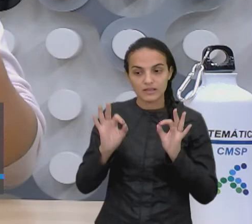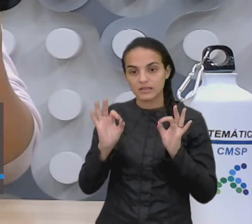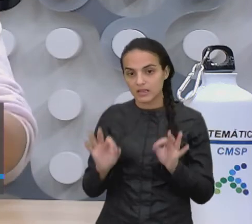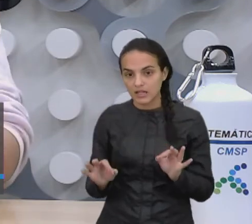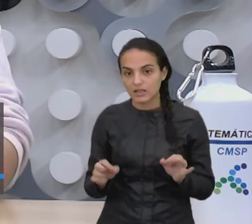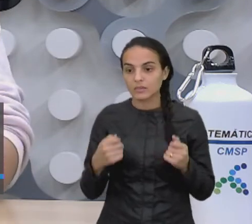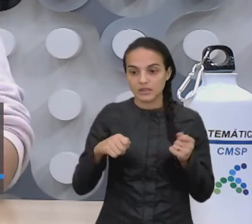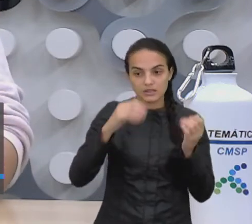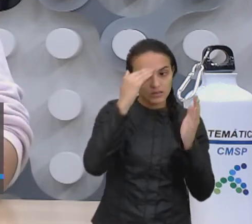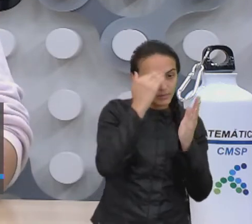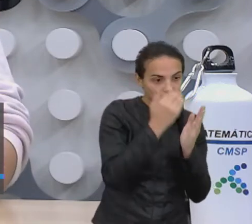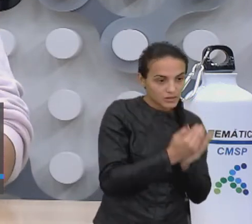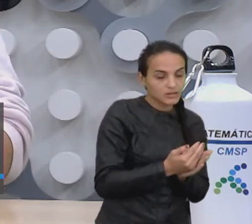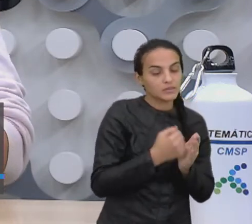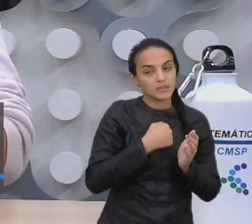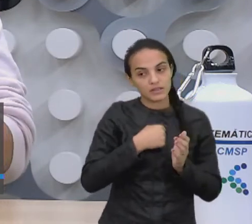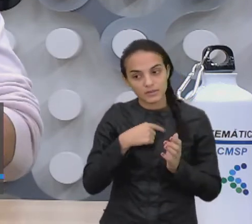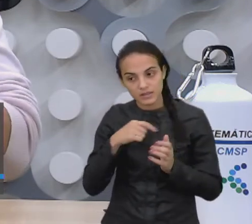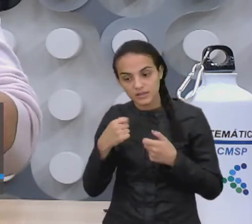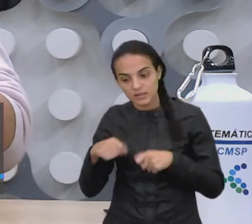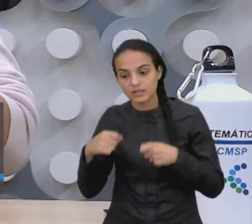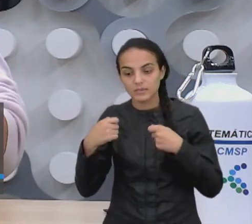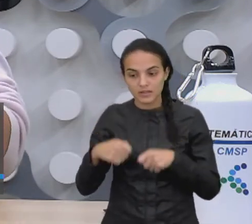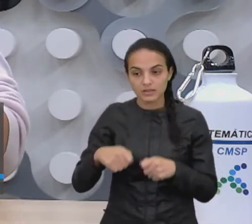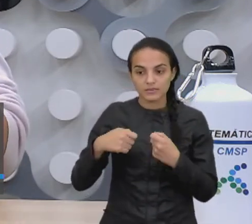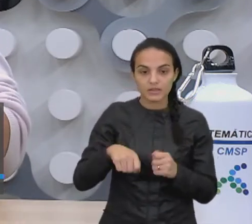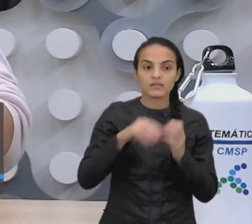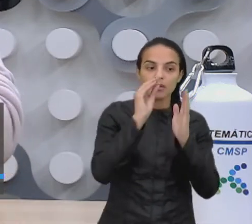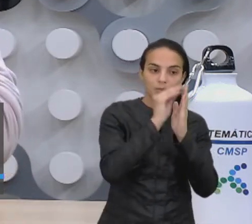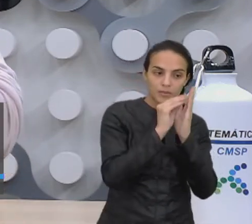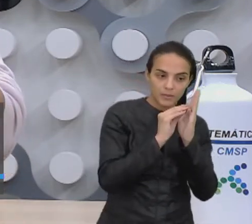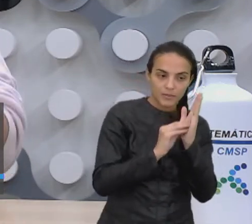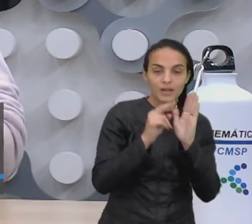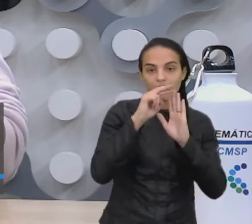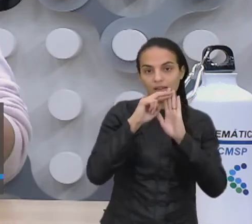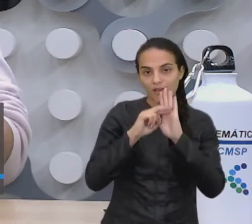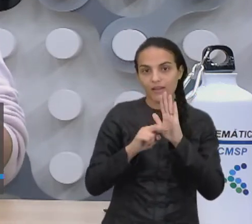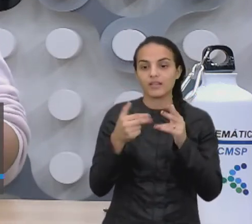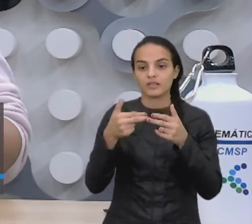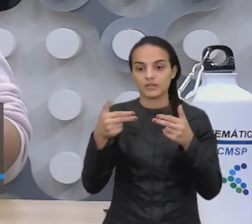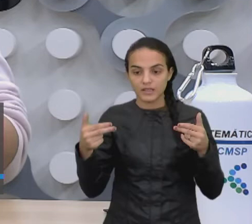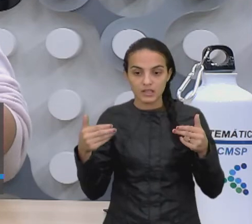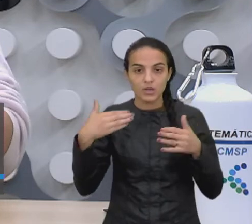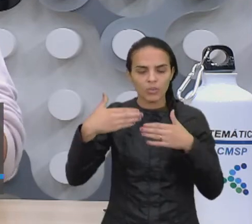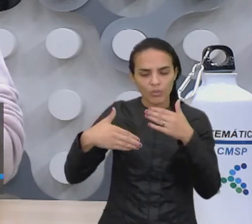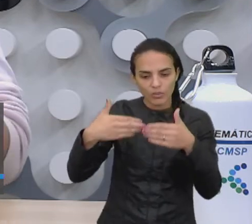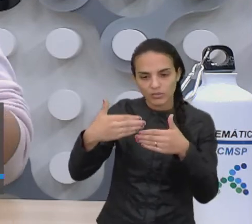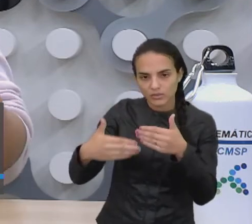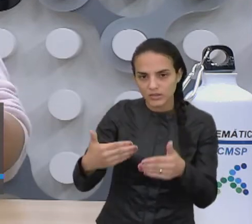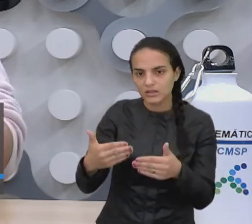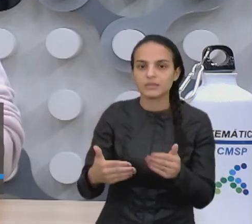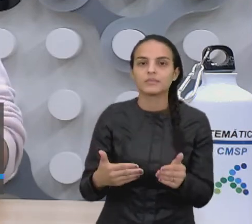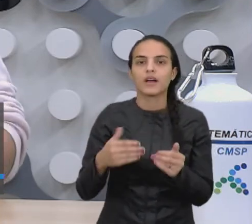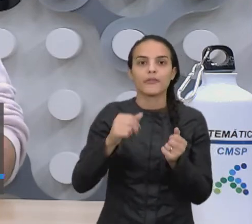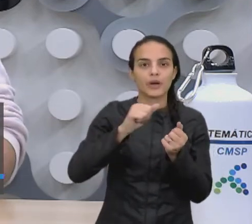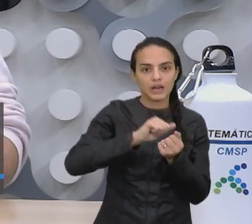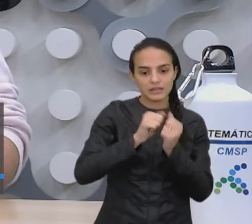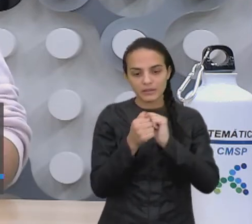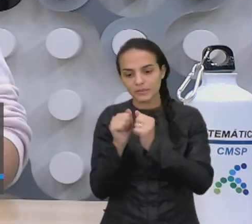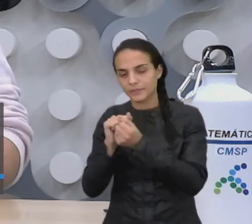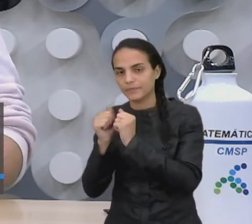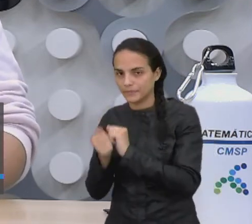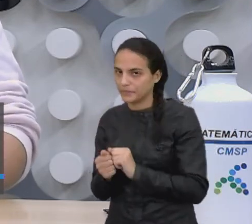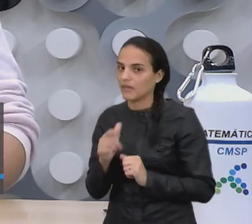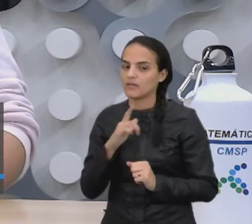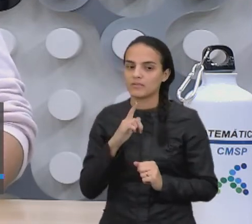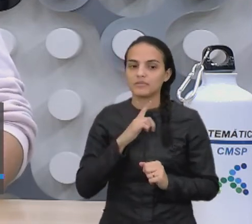lá, tem que ter não sei o que lá, né? Eram várias regrinhas que, conforme foi passando o tempo, foi se modificando.